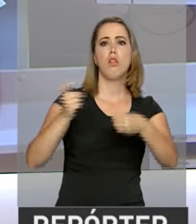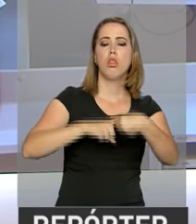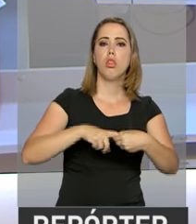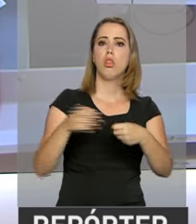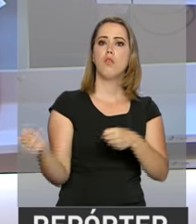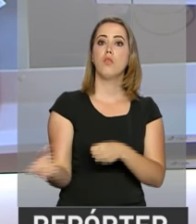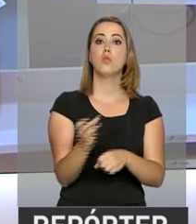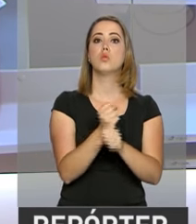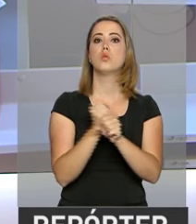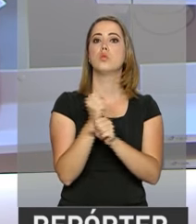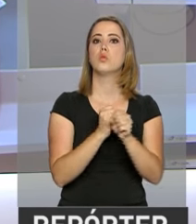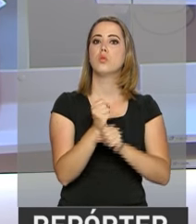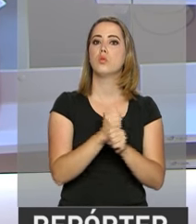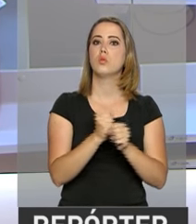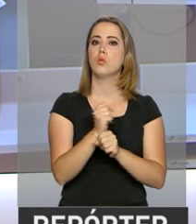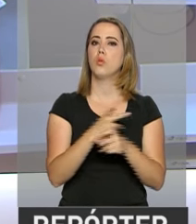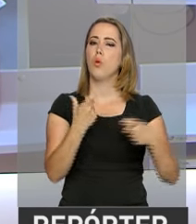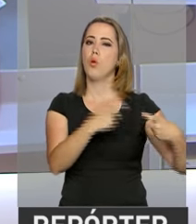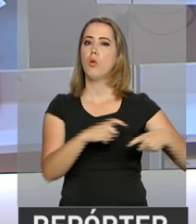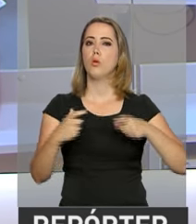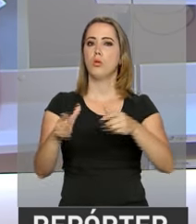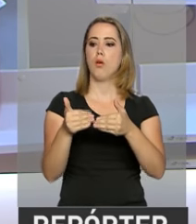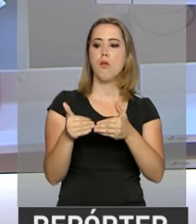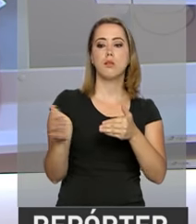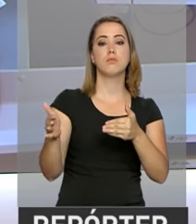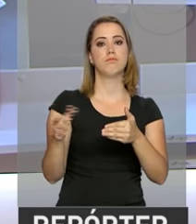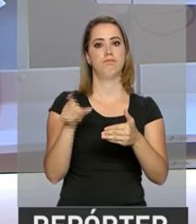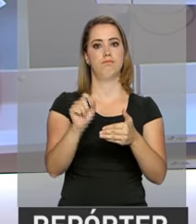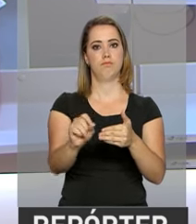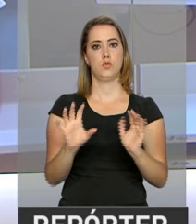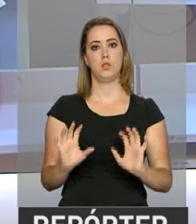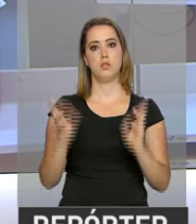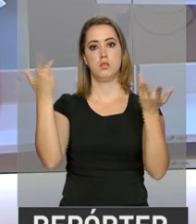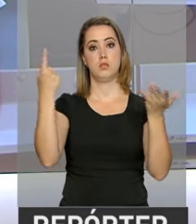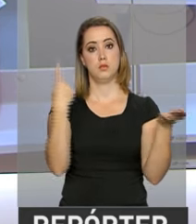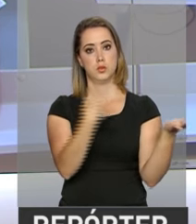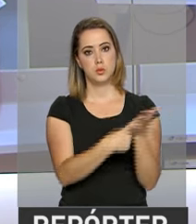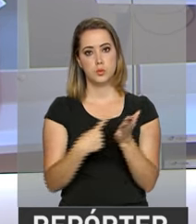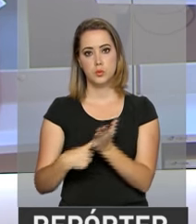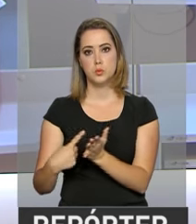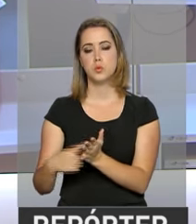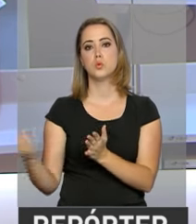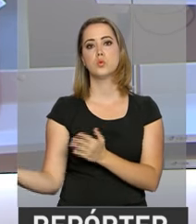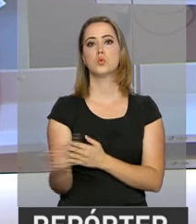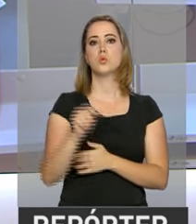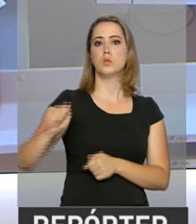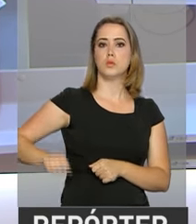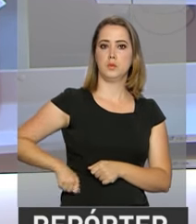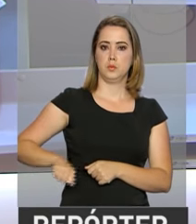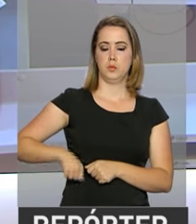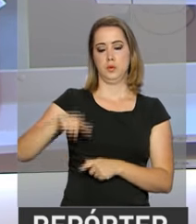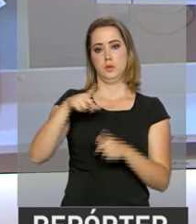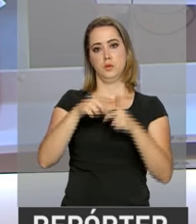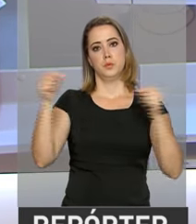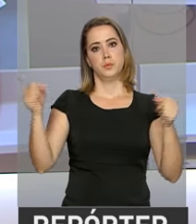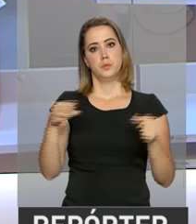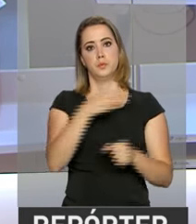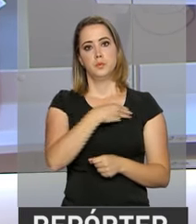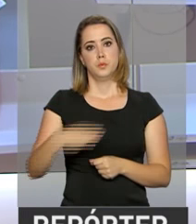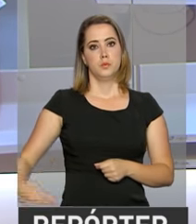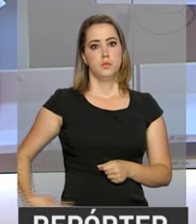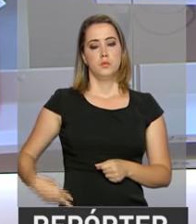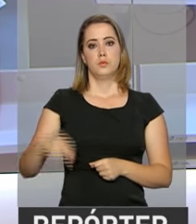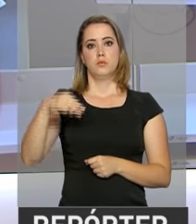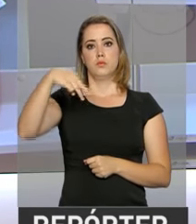foram reativados com abertura parcial. Em cerimônia de cumprimento de novos diplomatas em Brasília, o ministro das